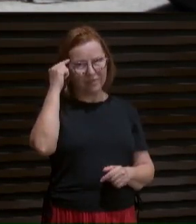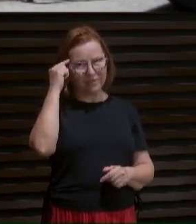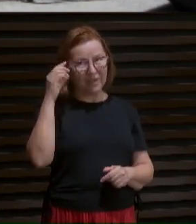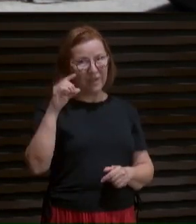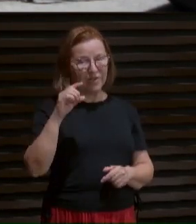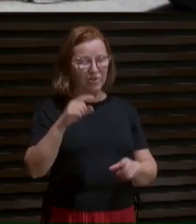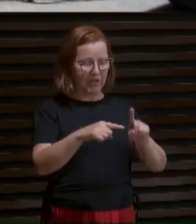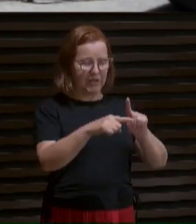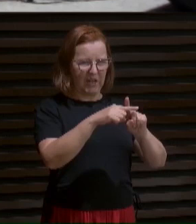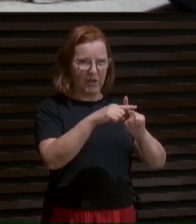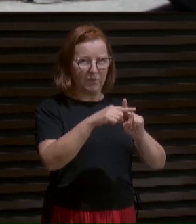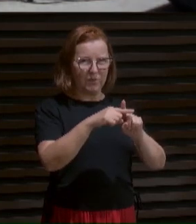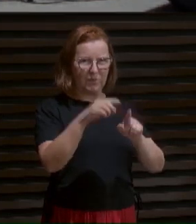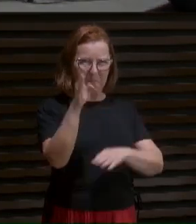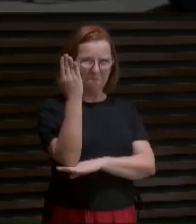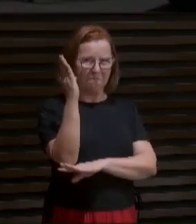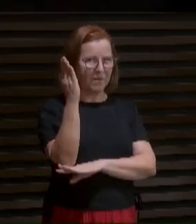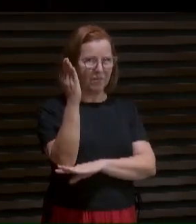si.